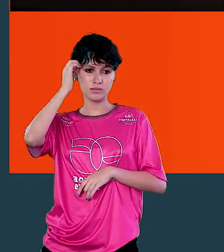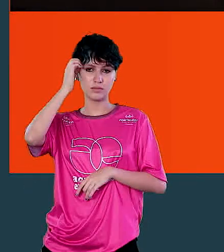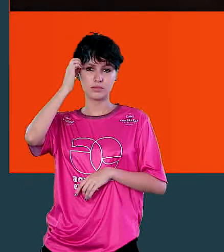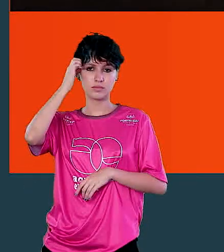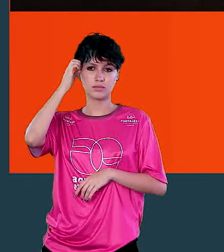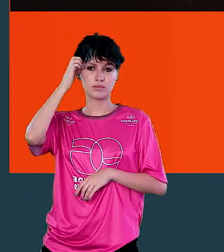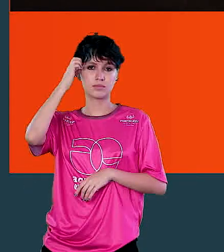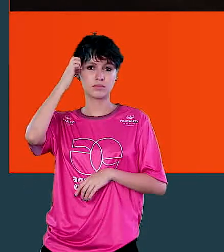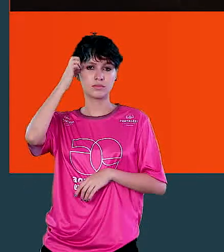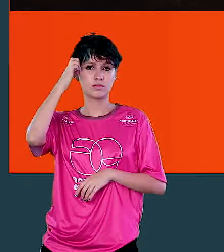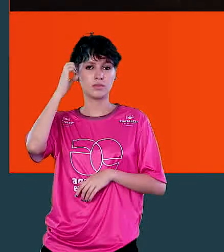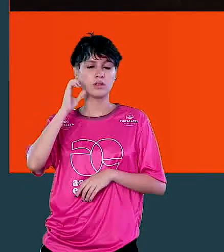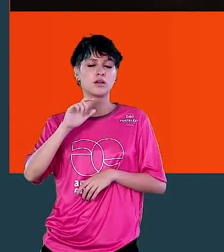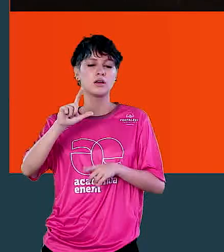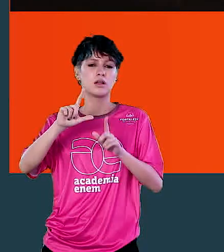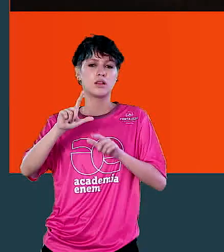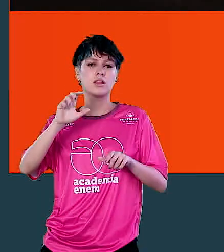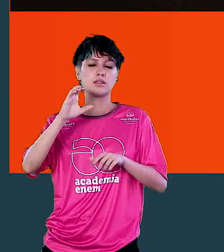Letra C.